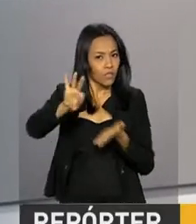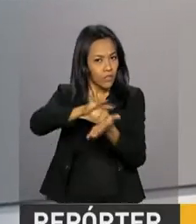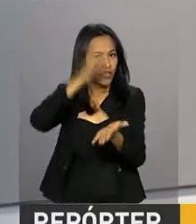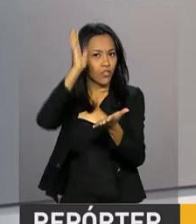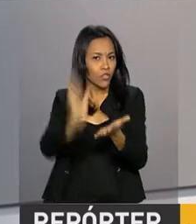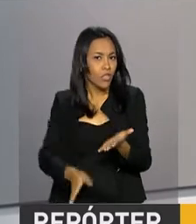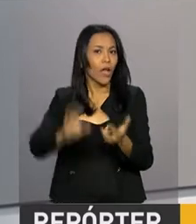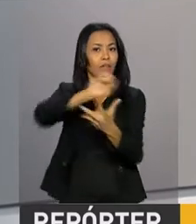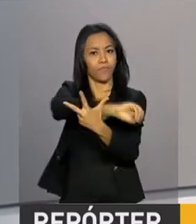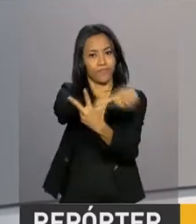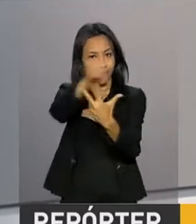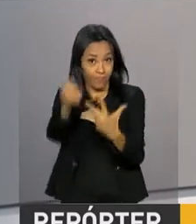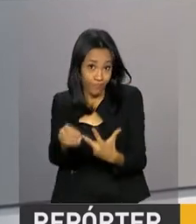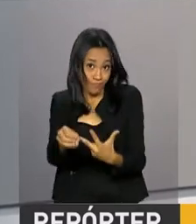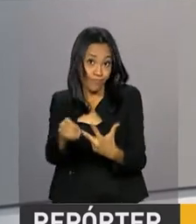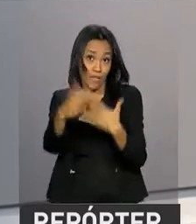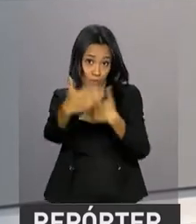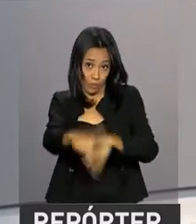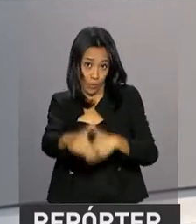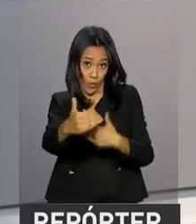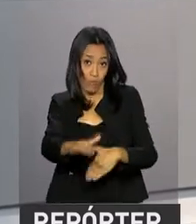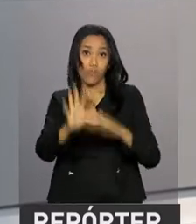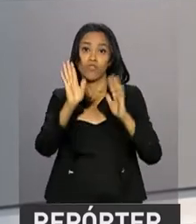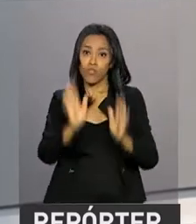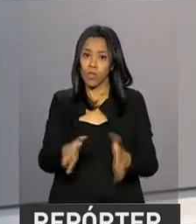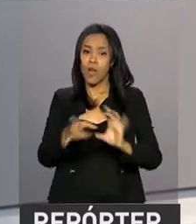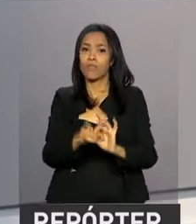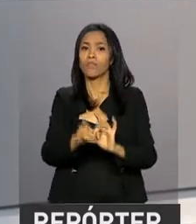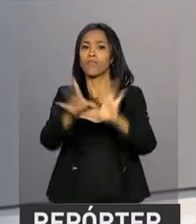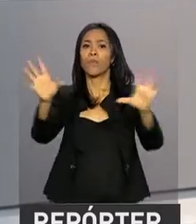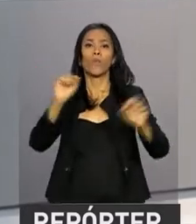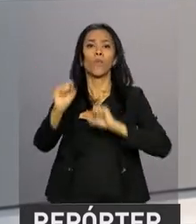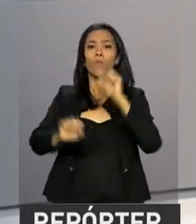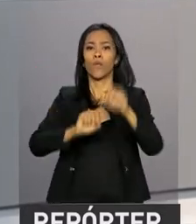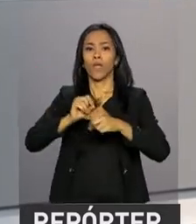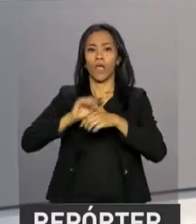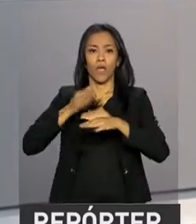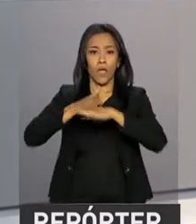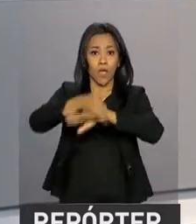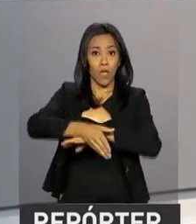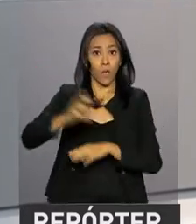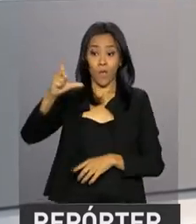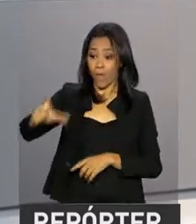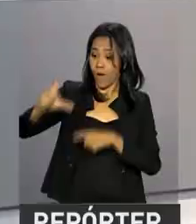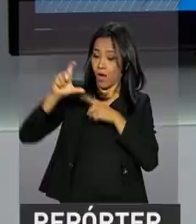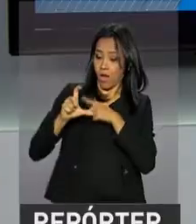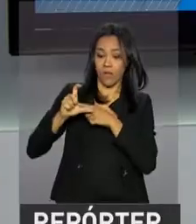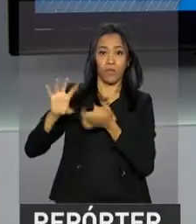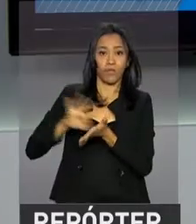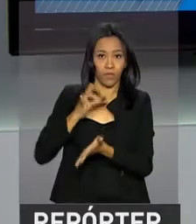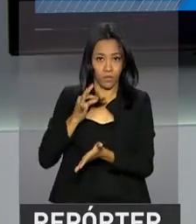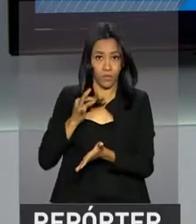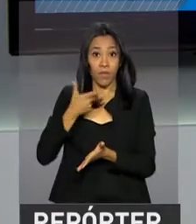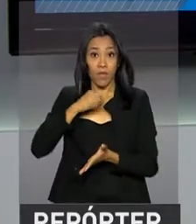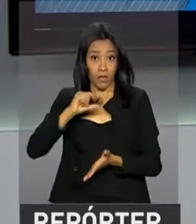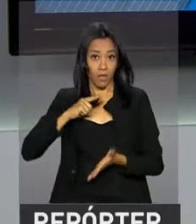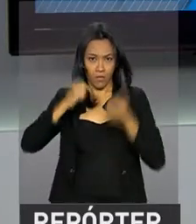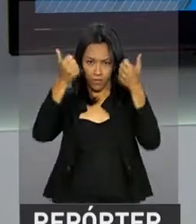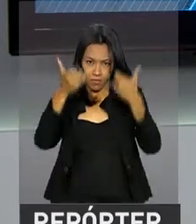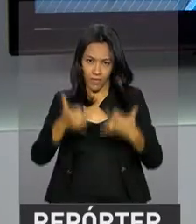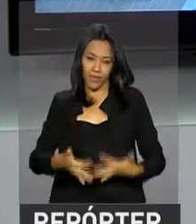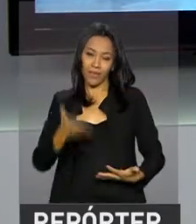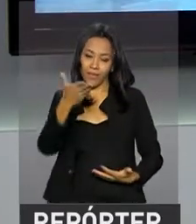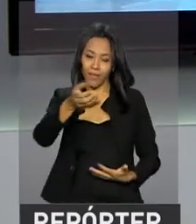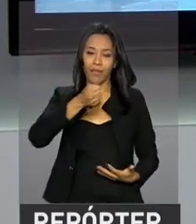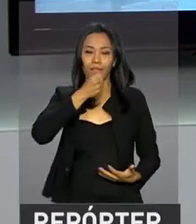no exame nacional do ensino médio já está disponível para consulta o cartão de confirmação da inscrição quem tem os detalhes é